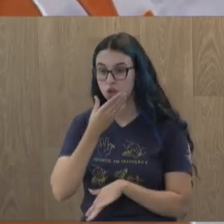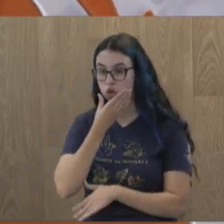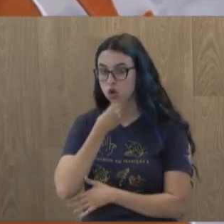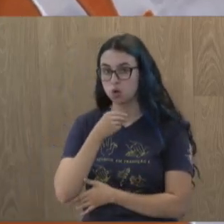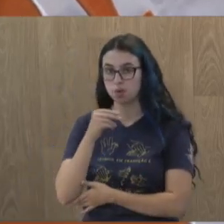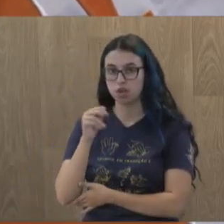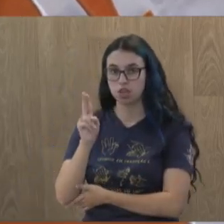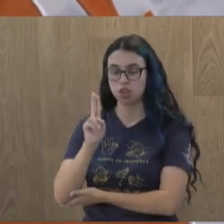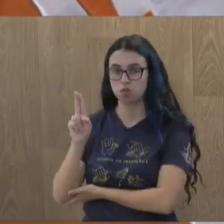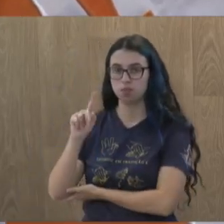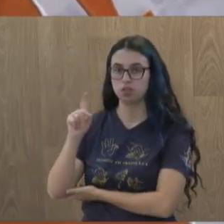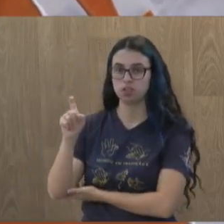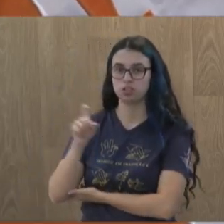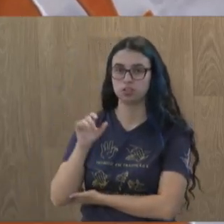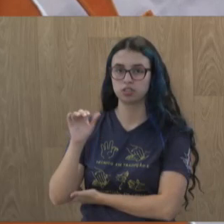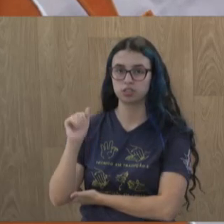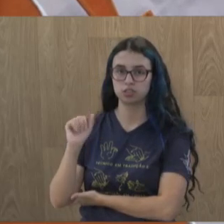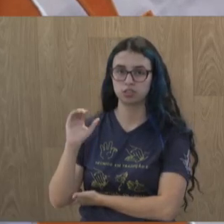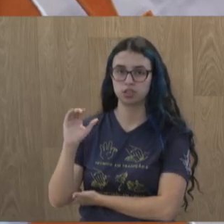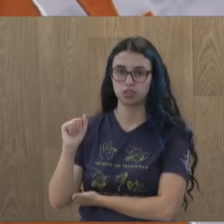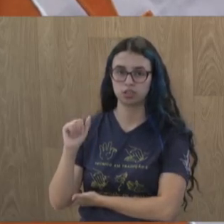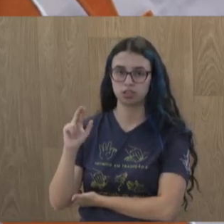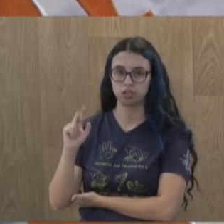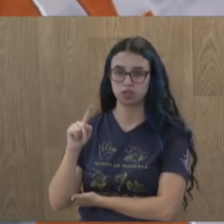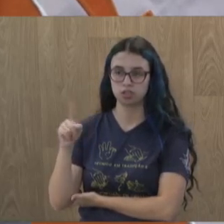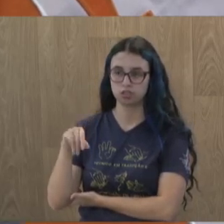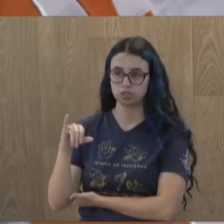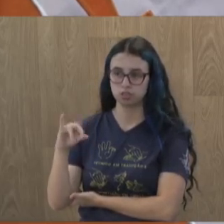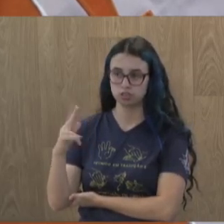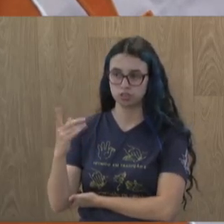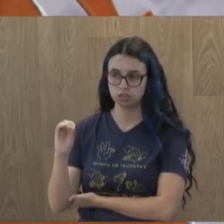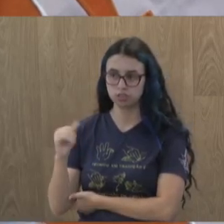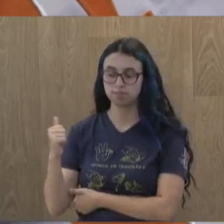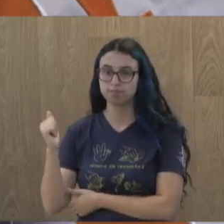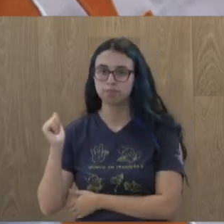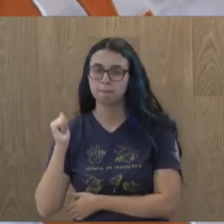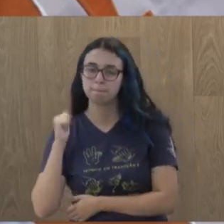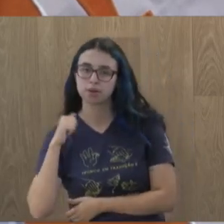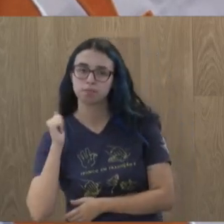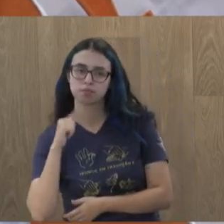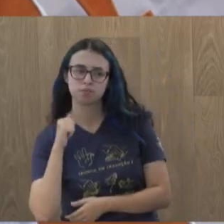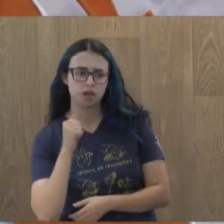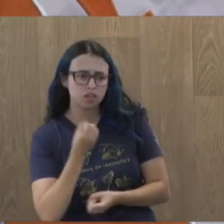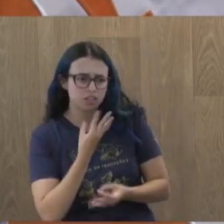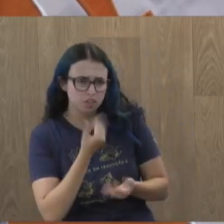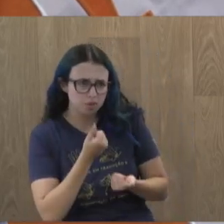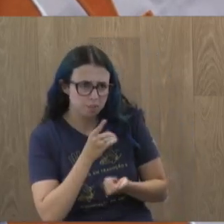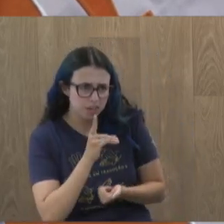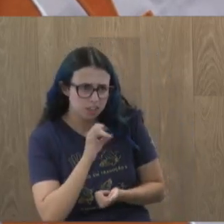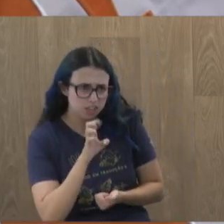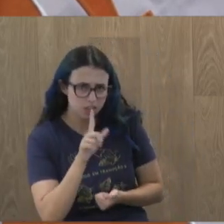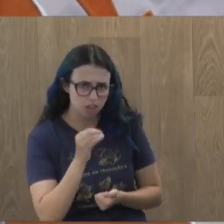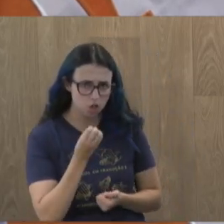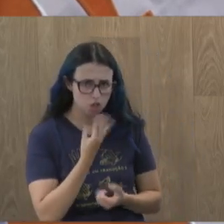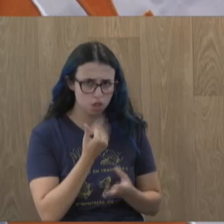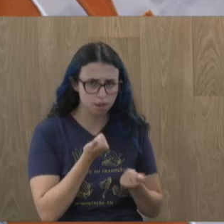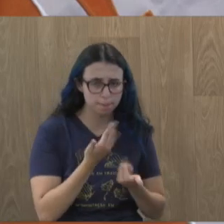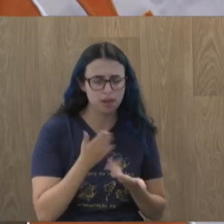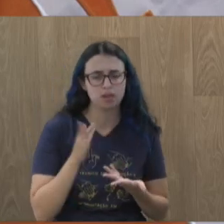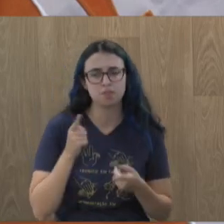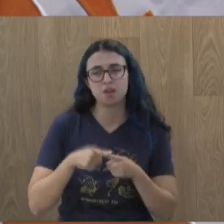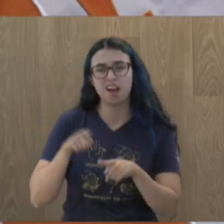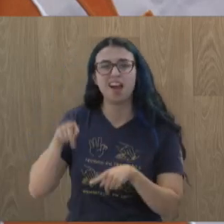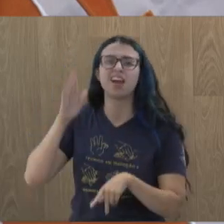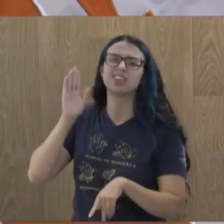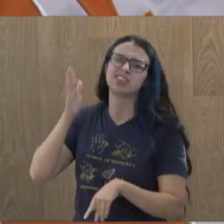Diego, tá tudo bem aí? Porque eles sabiam que eu estava morando na minha lanchonete. Na pandemia, a gente não